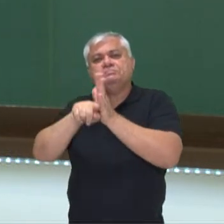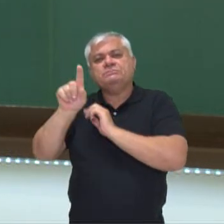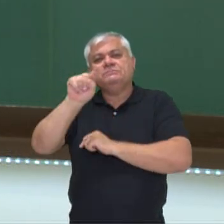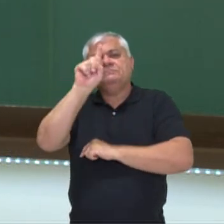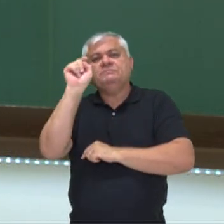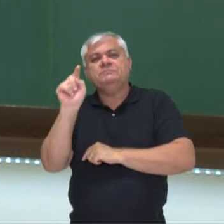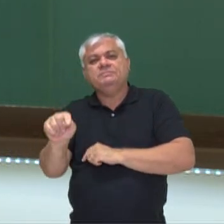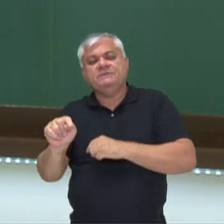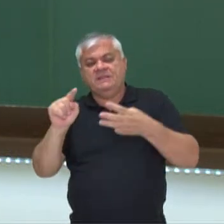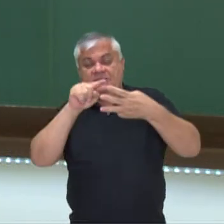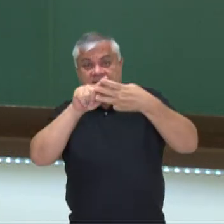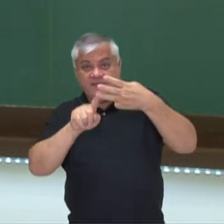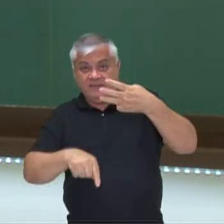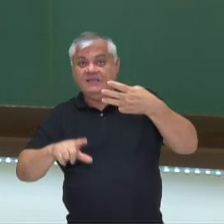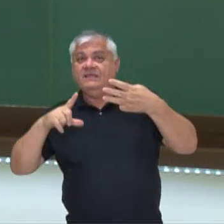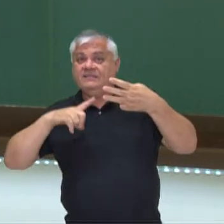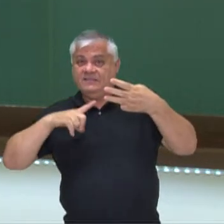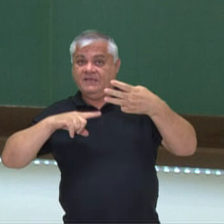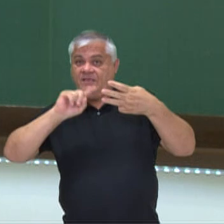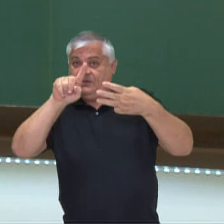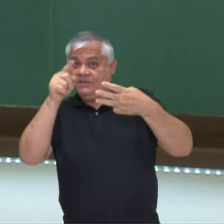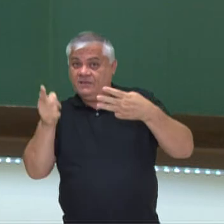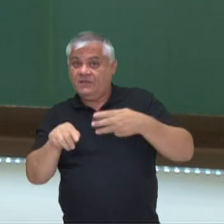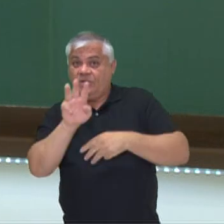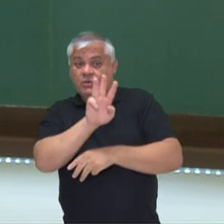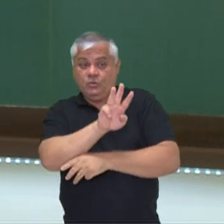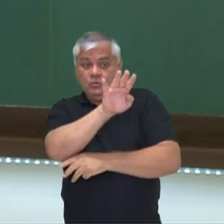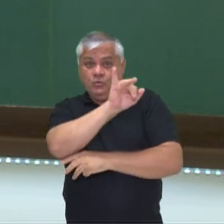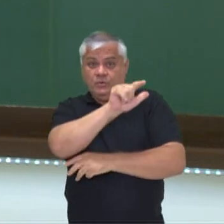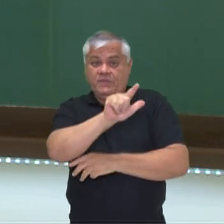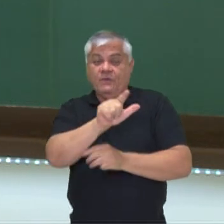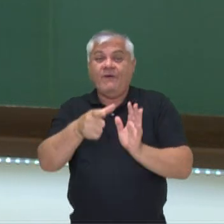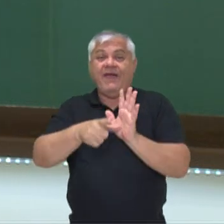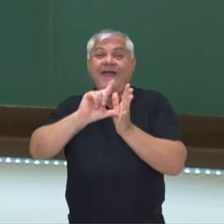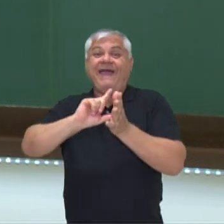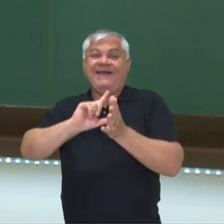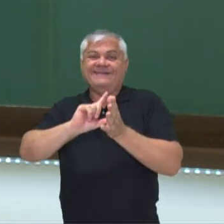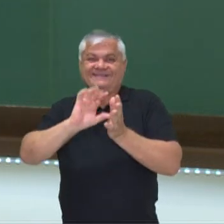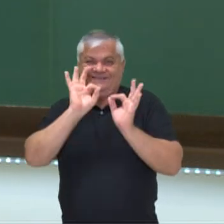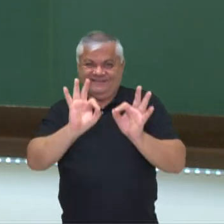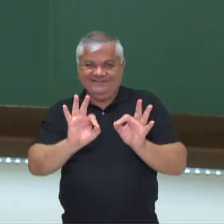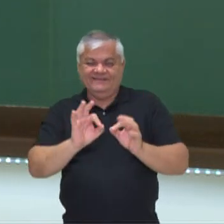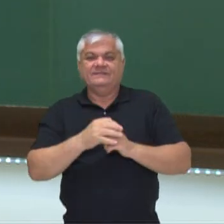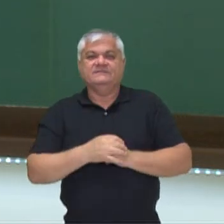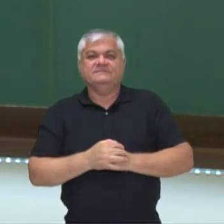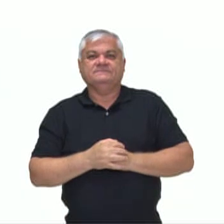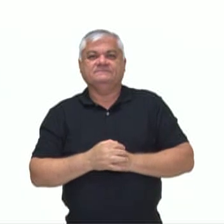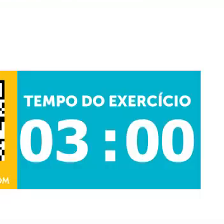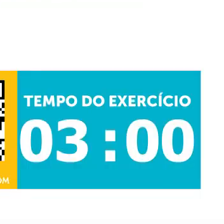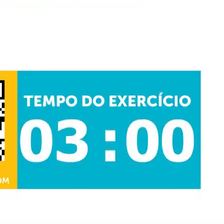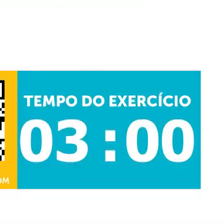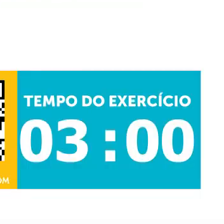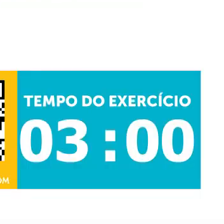na interrogativa, a gente vai ter o will à frente do sujeito, ok? Só hora de responder.